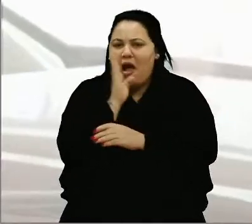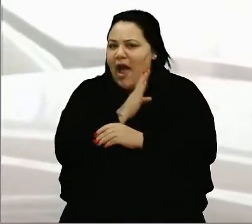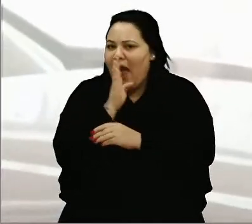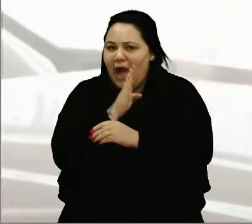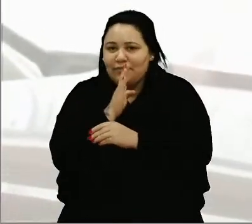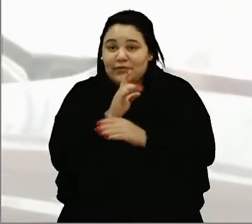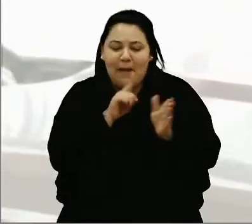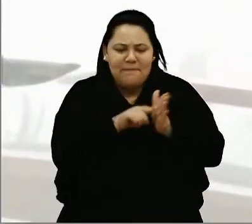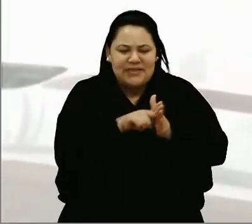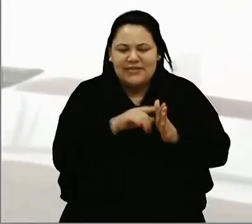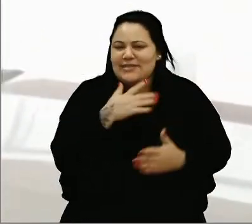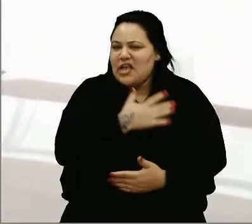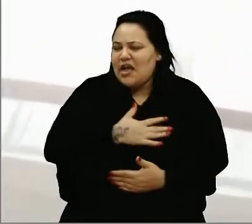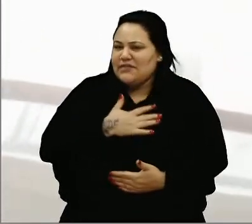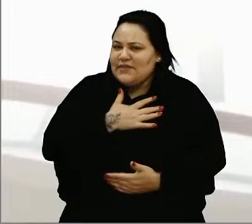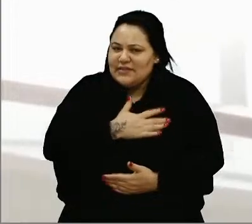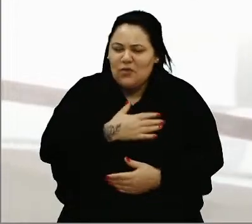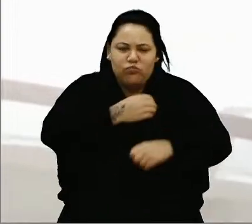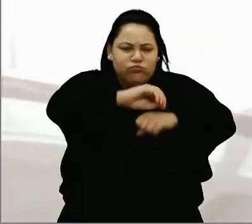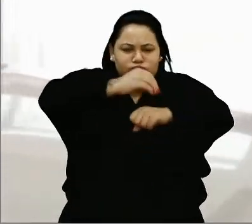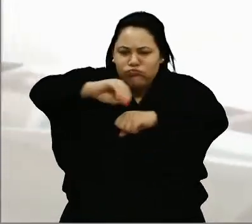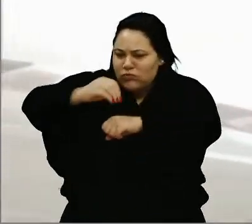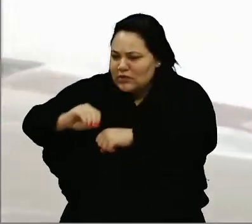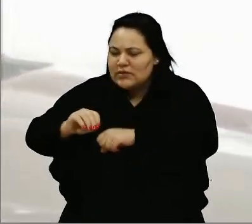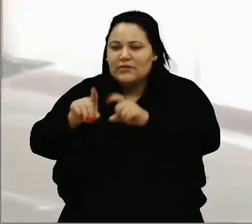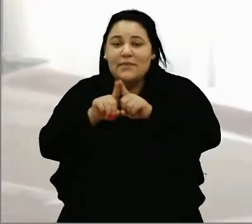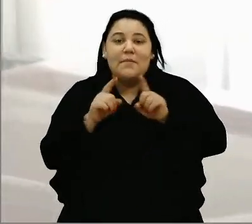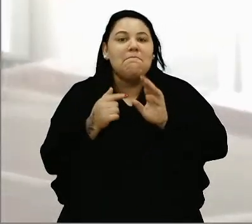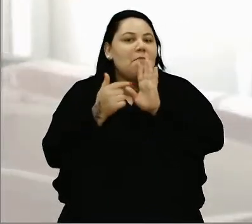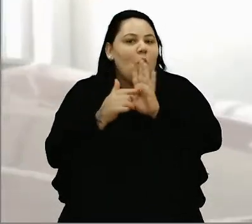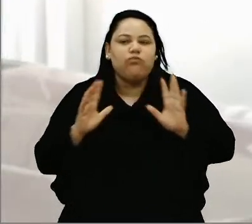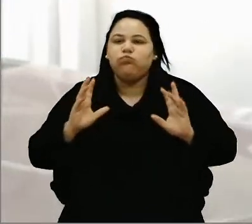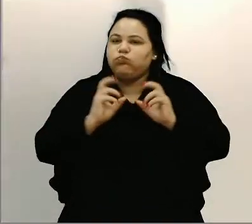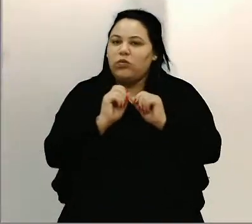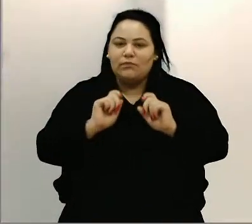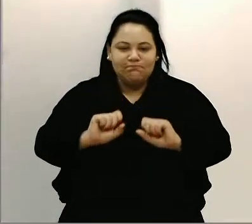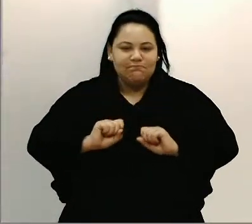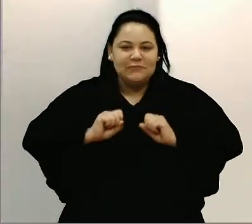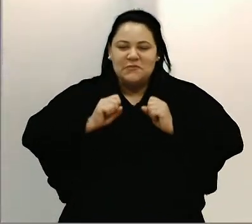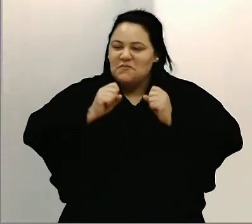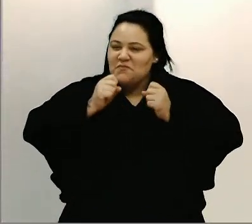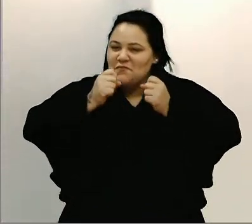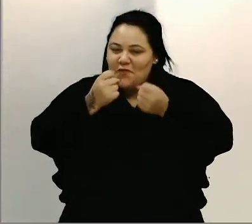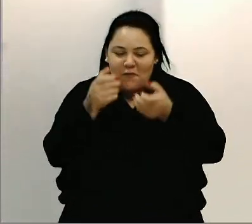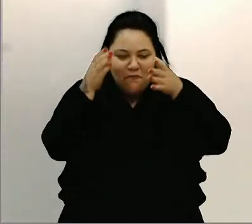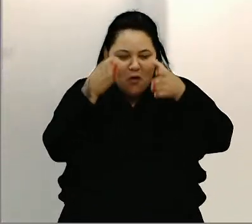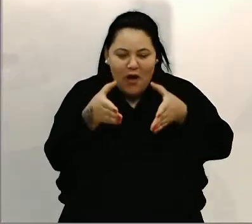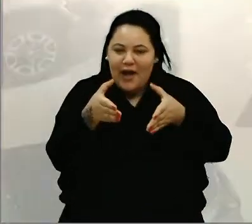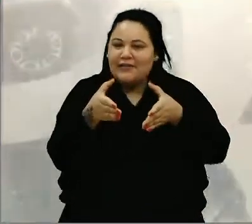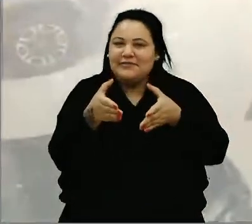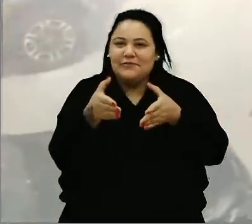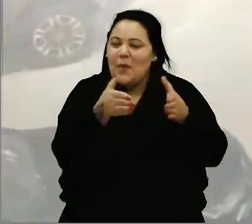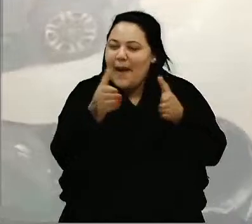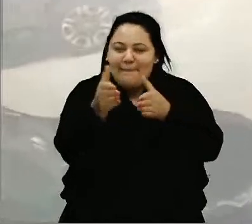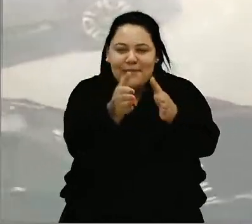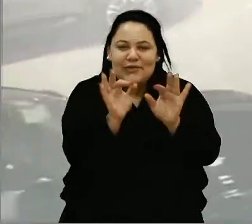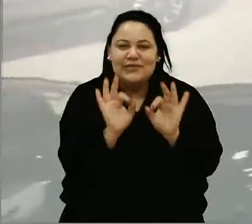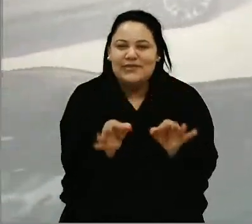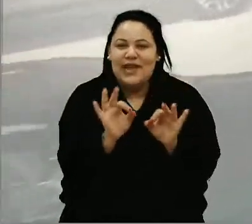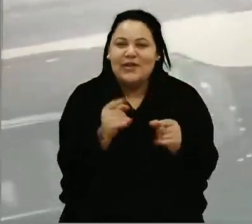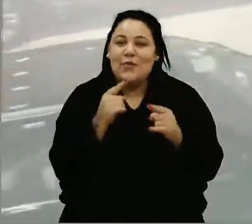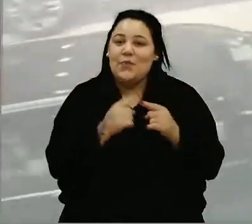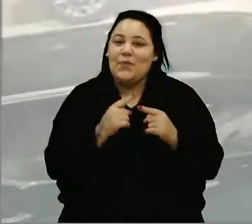de satisfação e recomendação indicam que os esforços estão orientados na direção certa, pois o índice promotor líquido